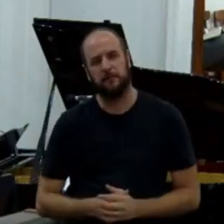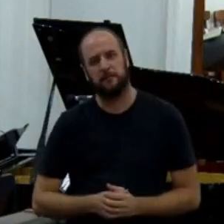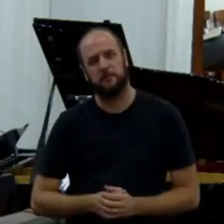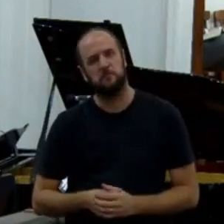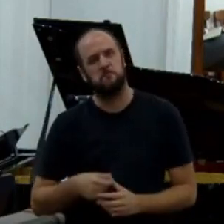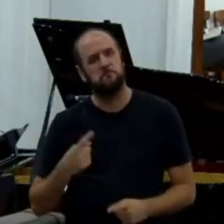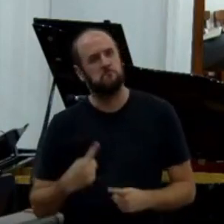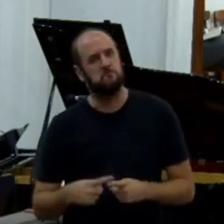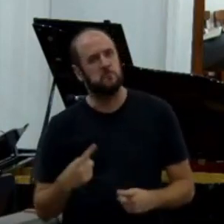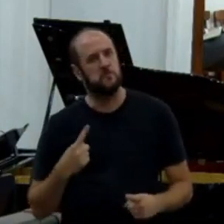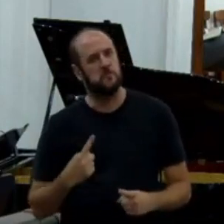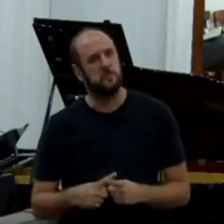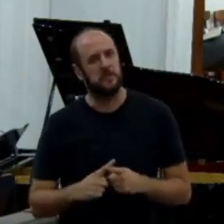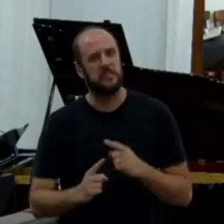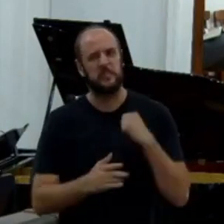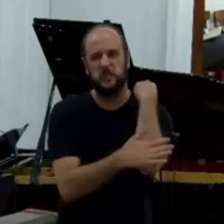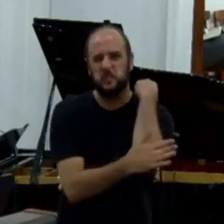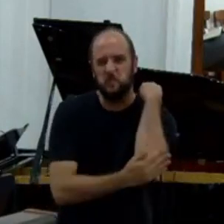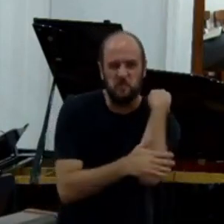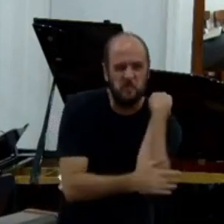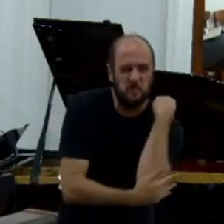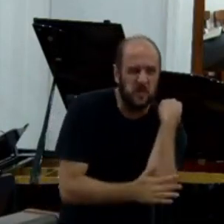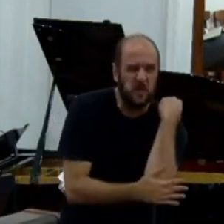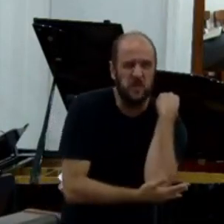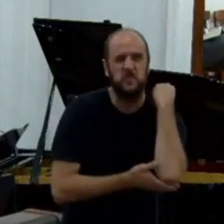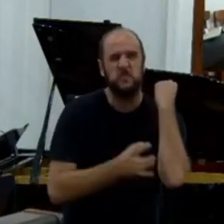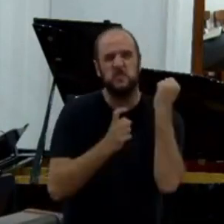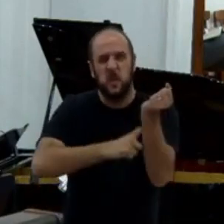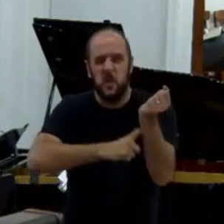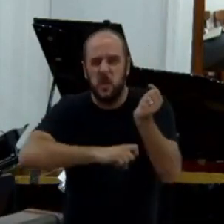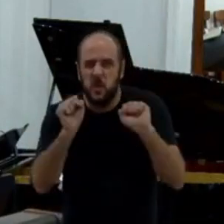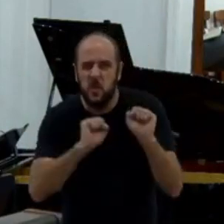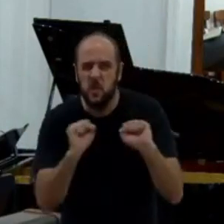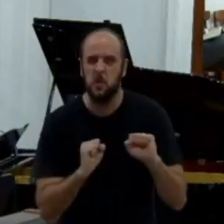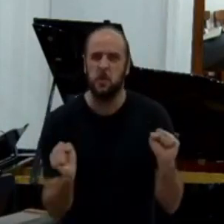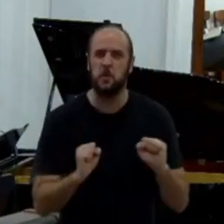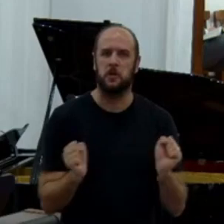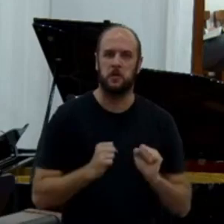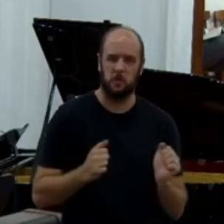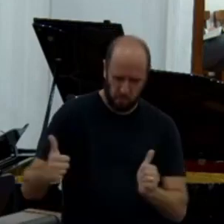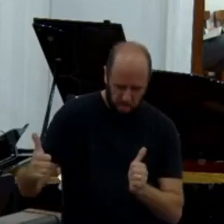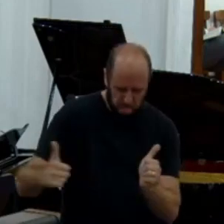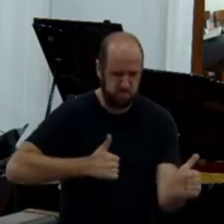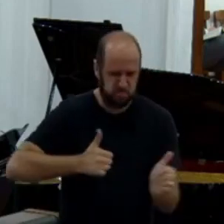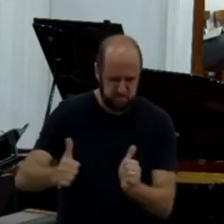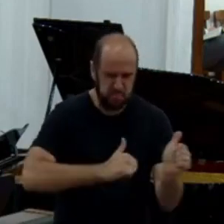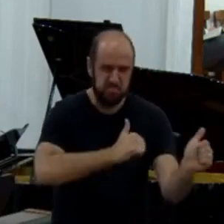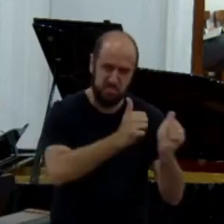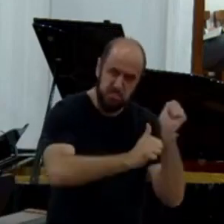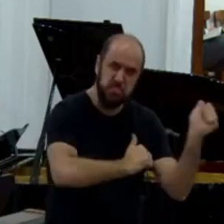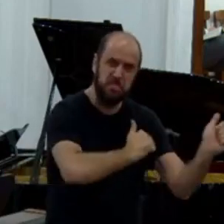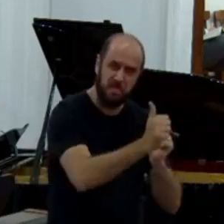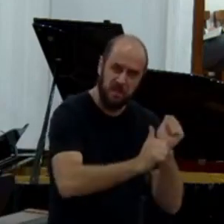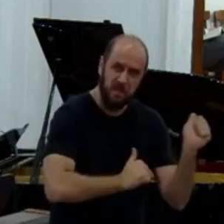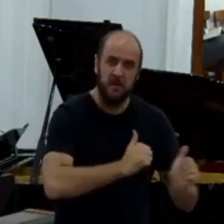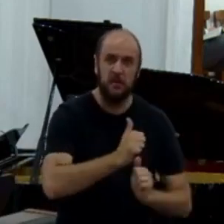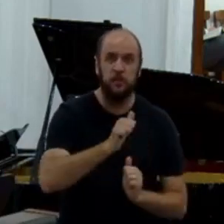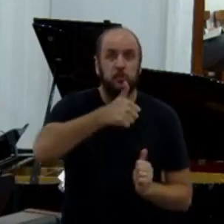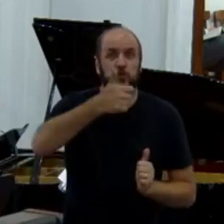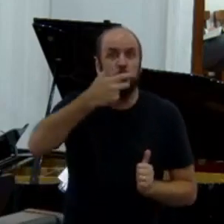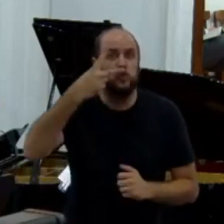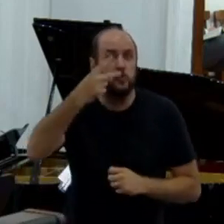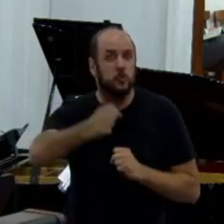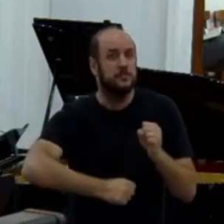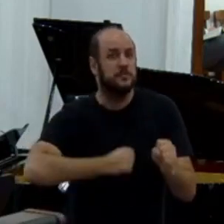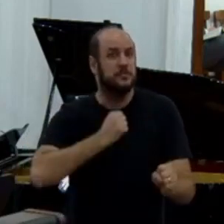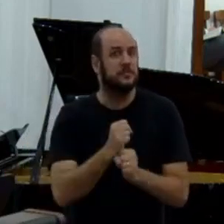consumido por uma inveja, por uma ira, que fez com que ele perseguisse Davi, provavelmente por quase 12